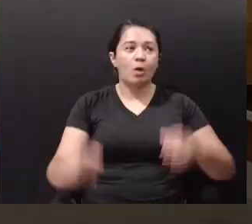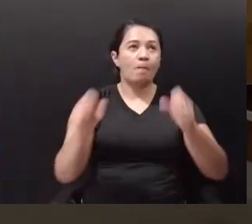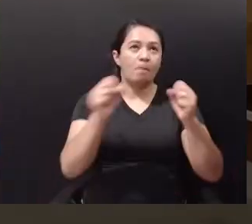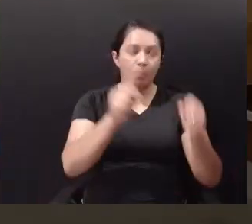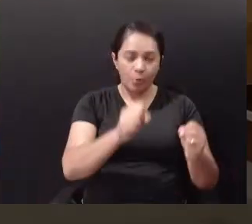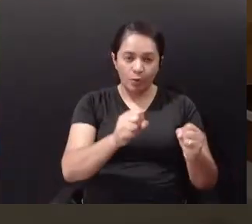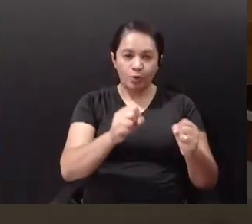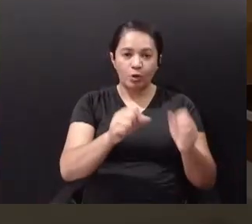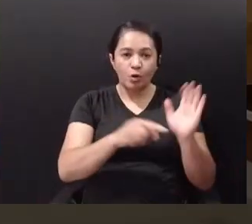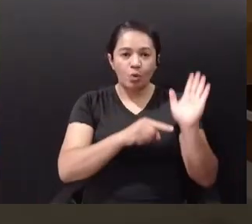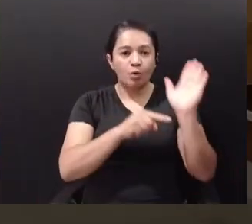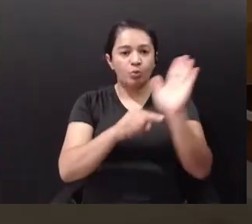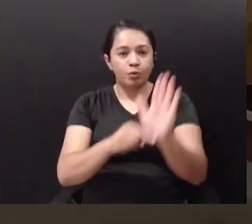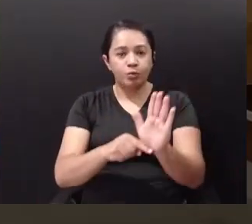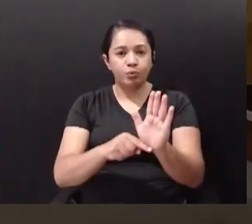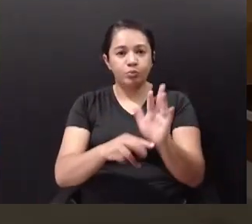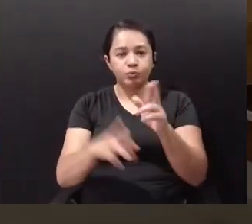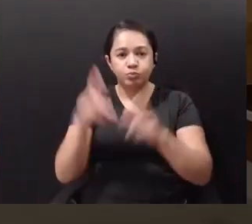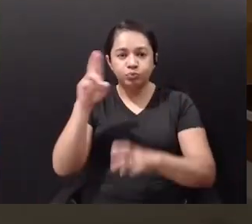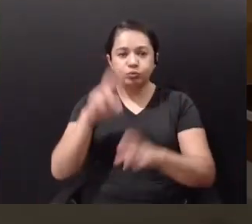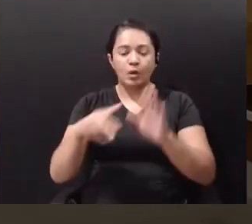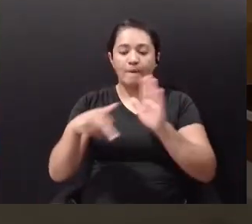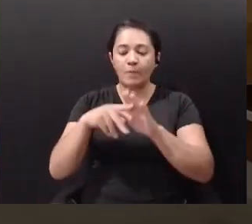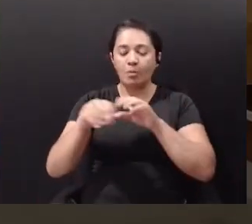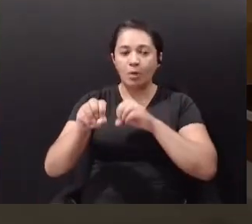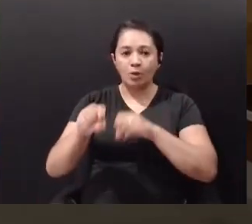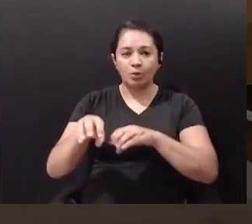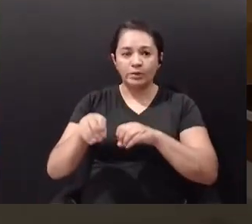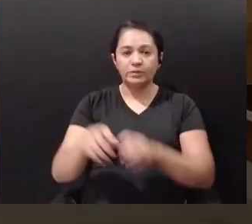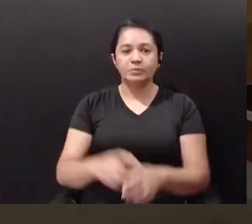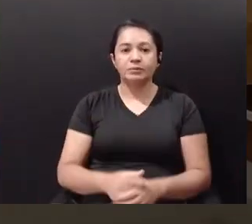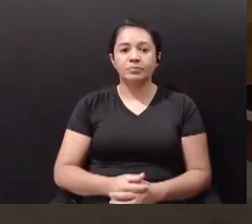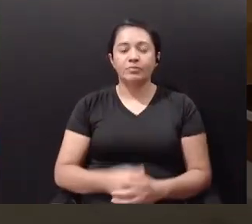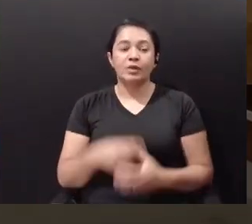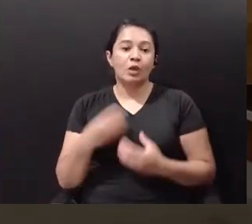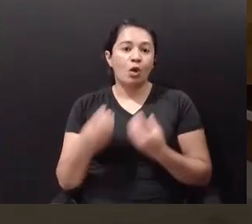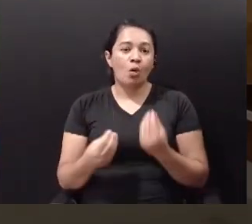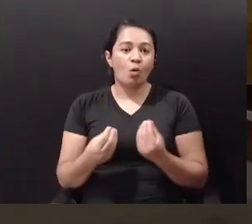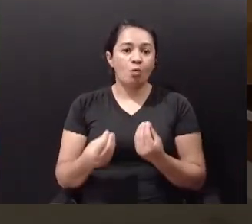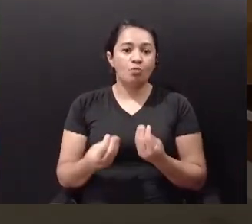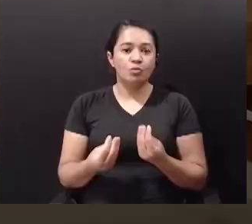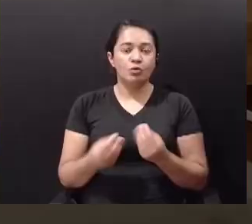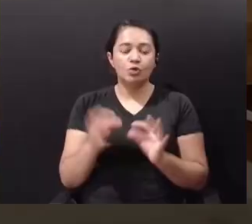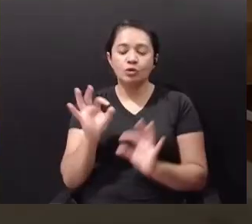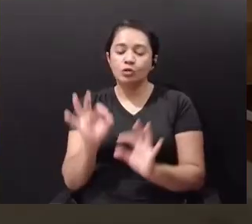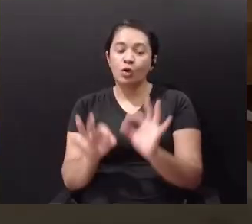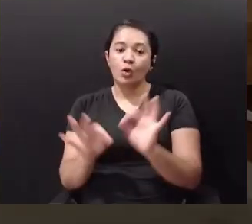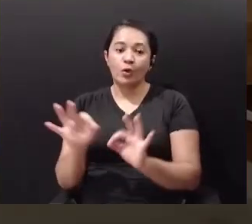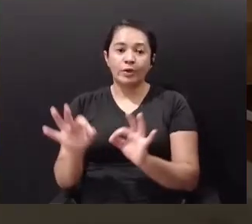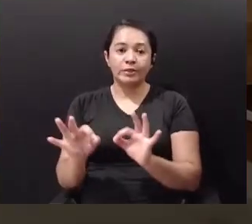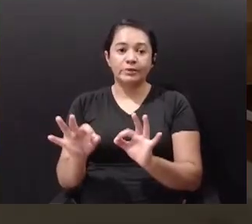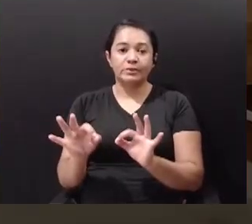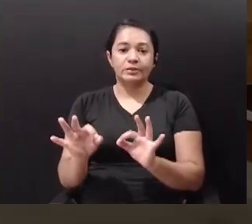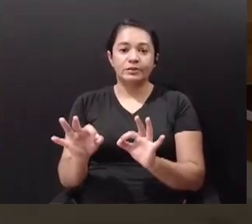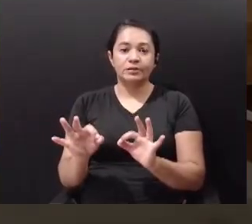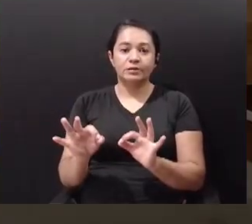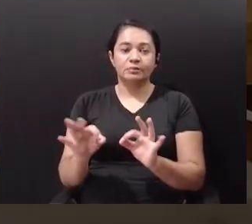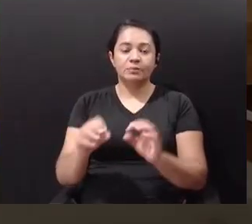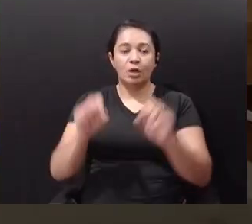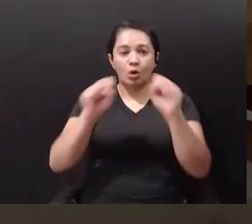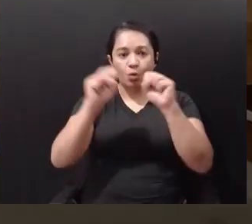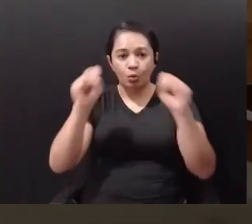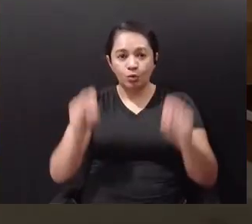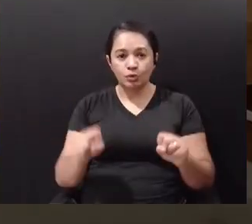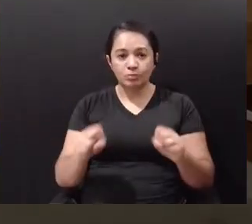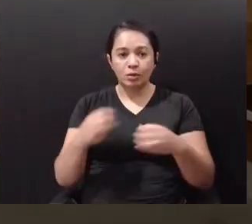na inspeção do ensino, como deveriam ser organizadas o sistema municipal de